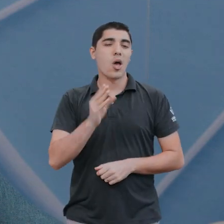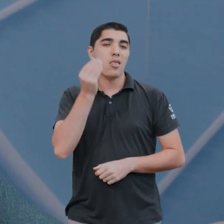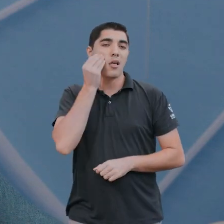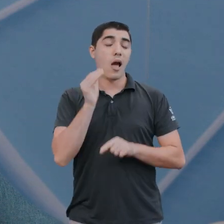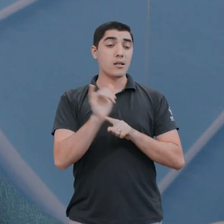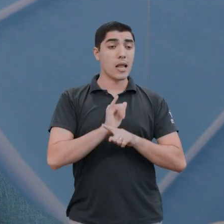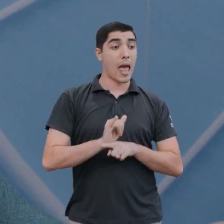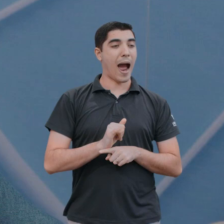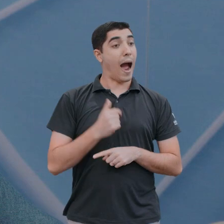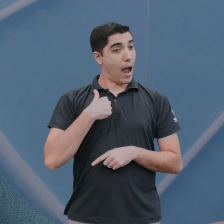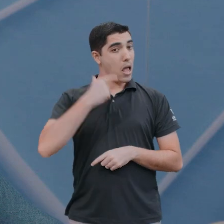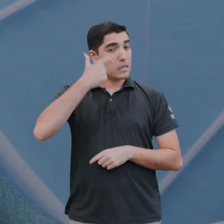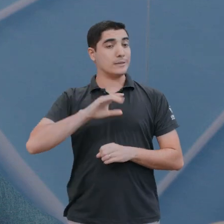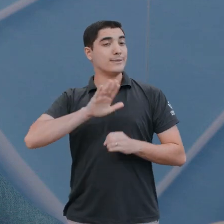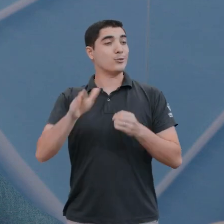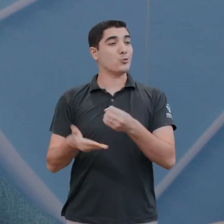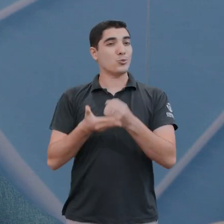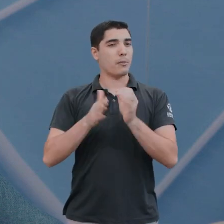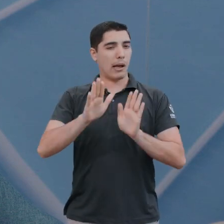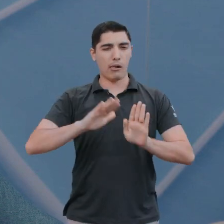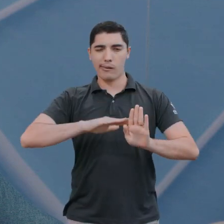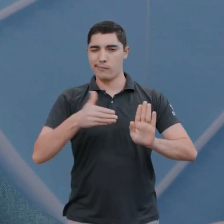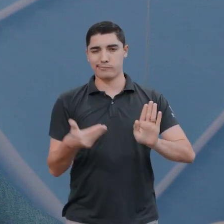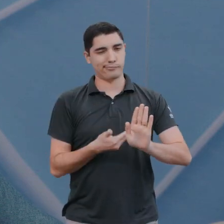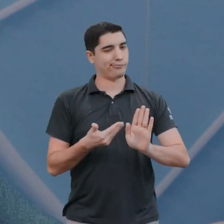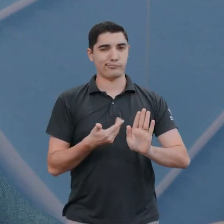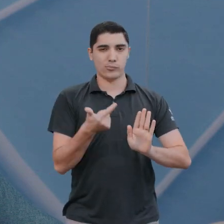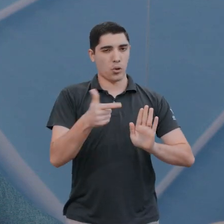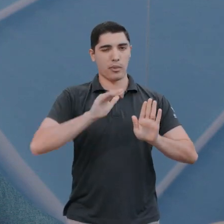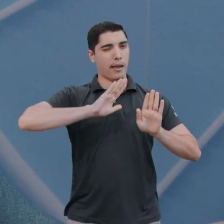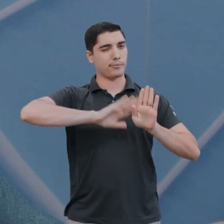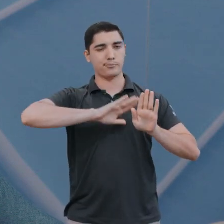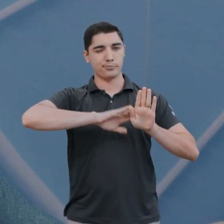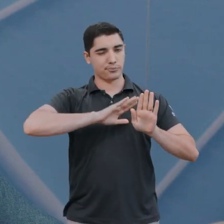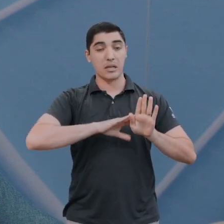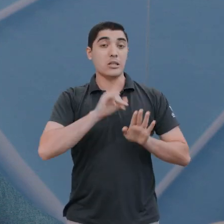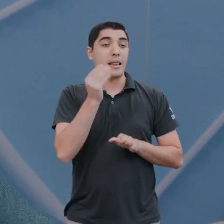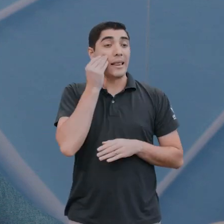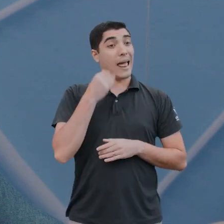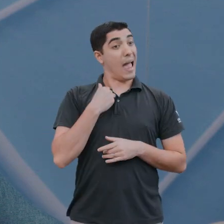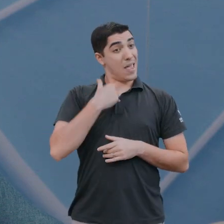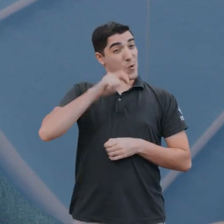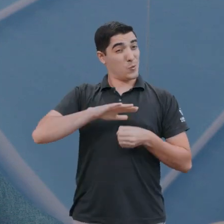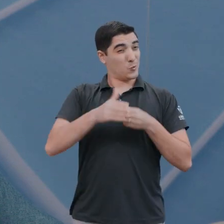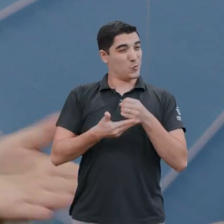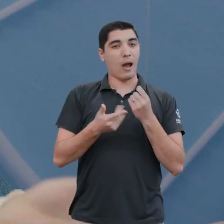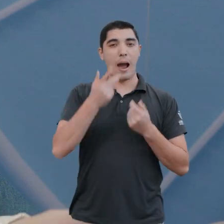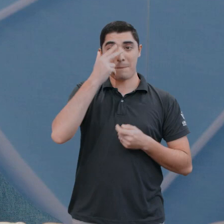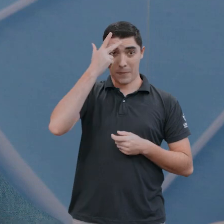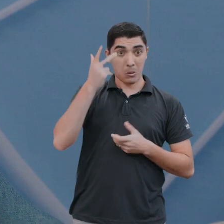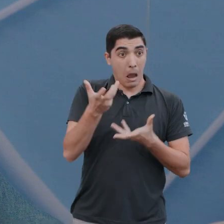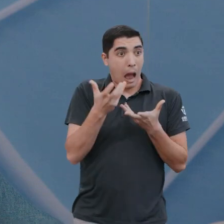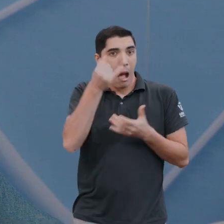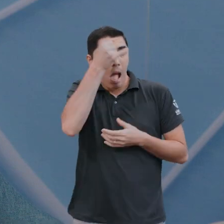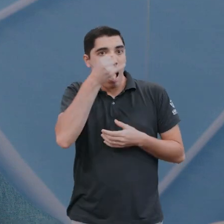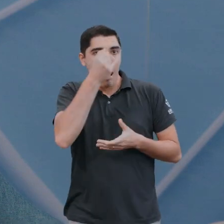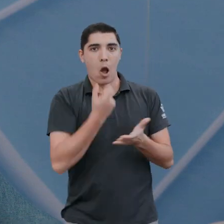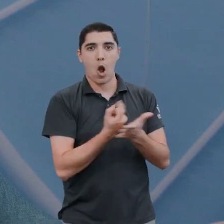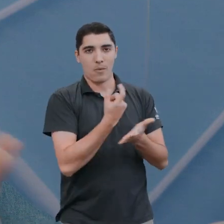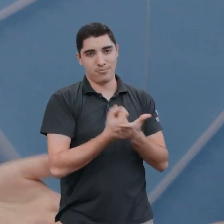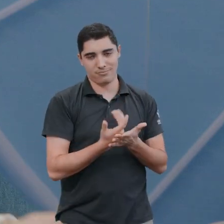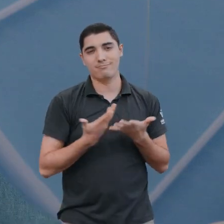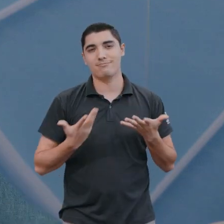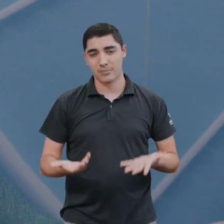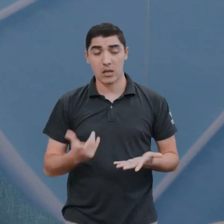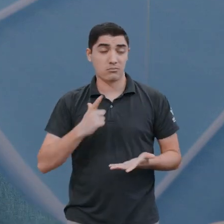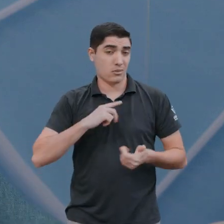um mecanismo de conseguir lucro com isso. Então, se utilizam de uma coisa muito positiva, a gente chama isso